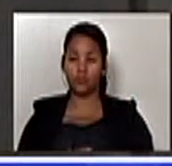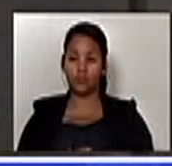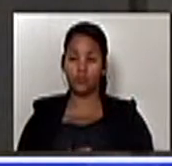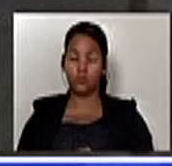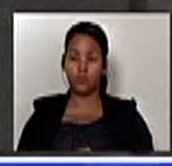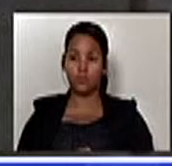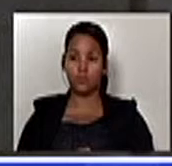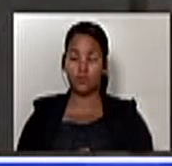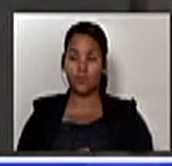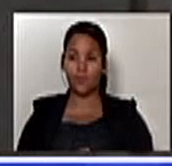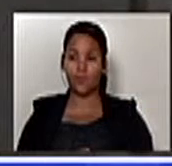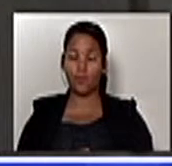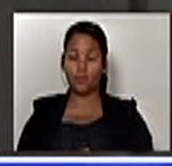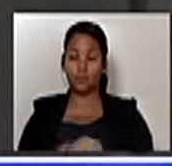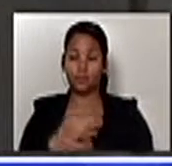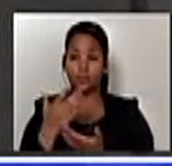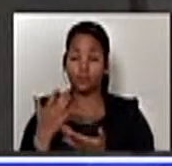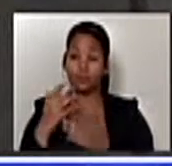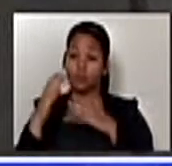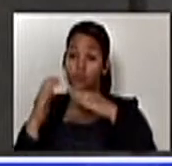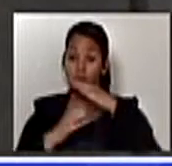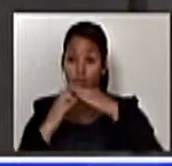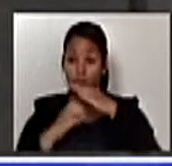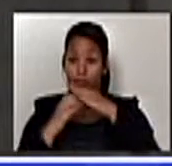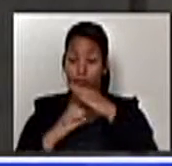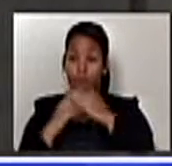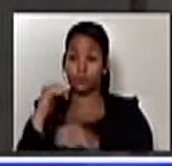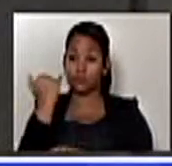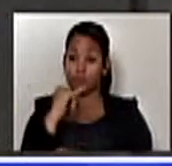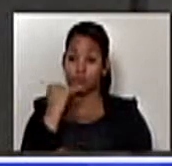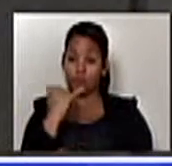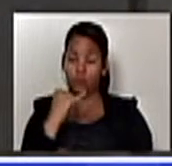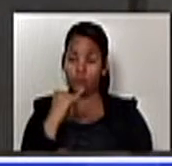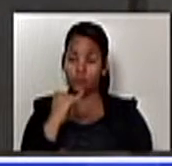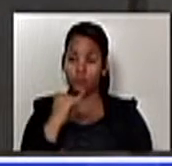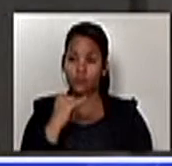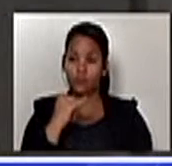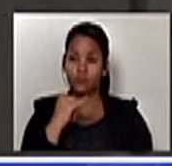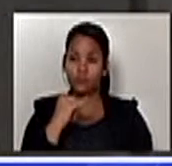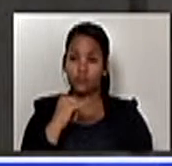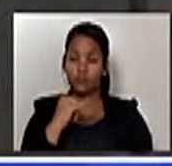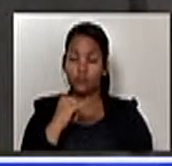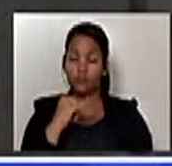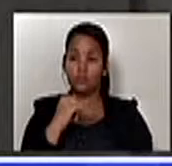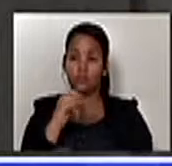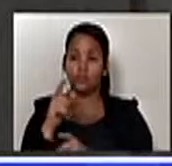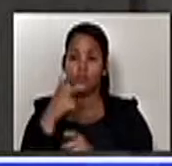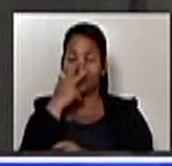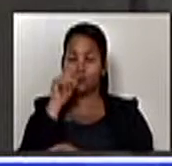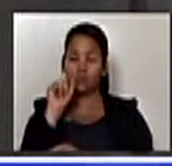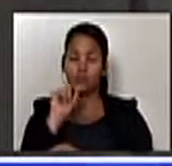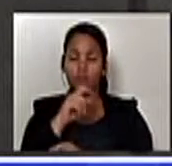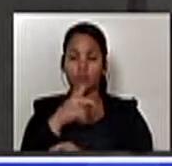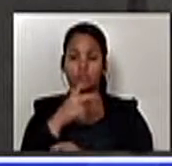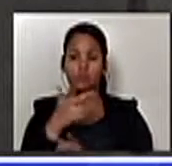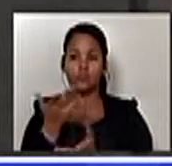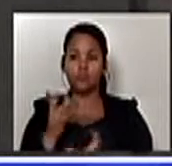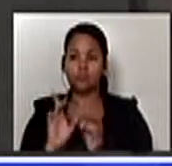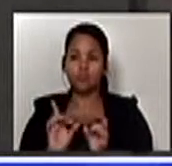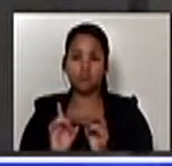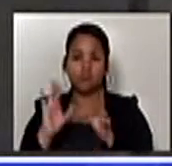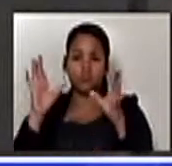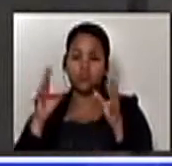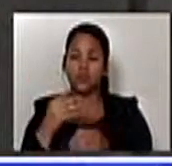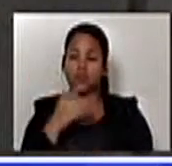segmentada da empresa de energia de Alagoas em relação à empresa de energia de Sergipe, né? A empresa